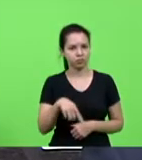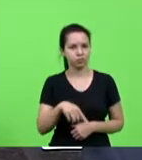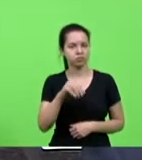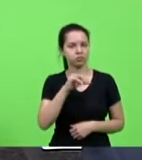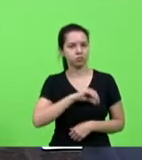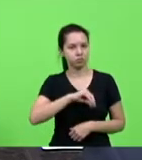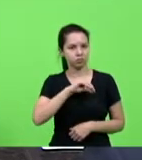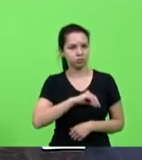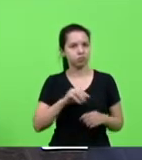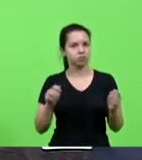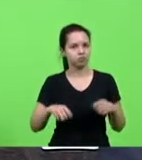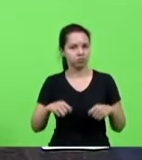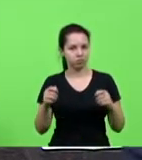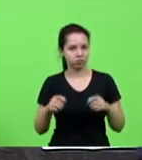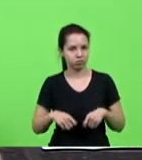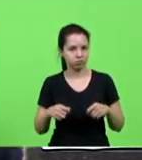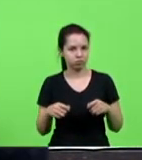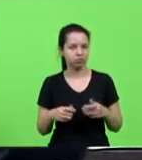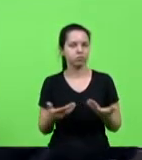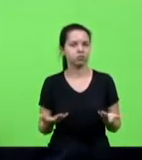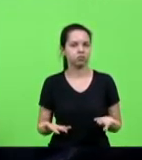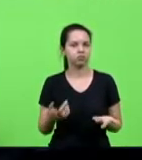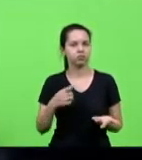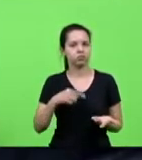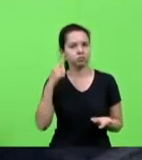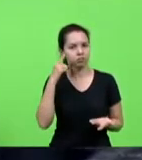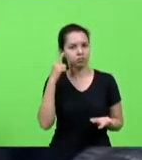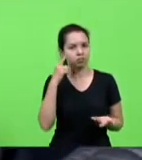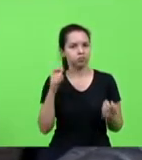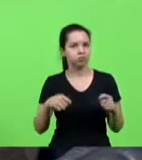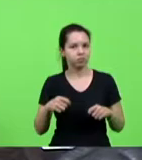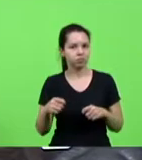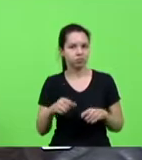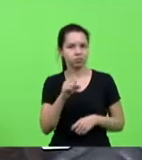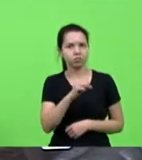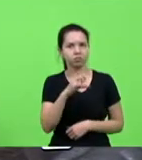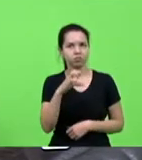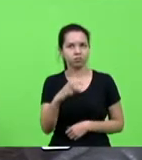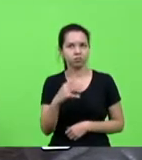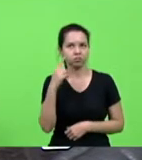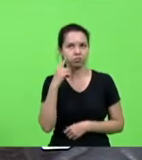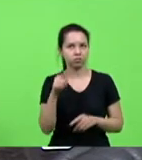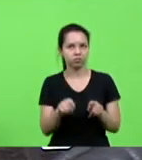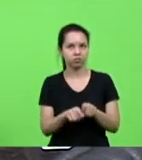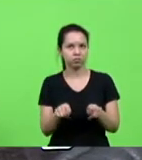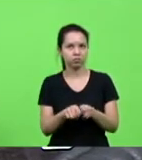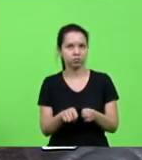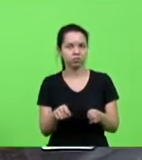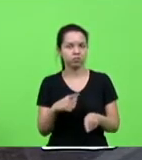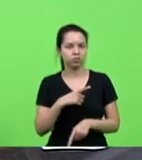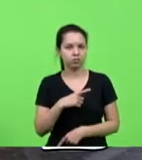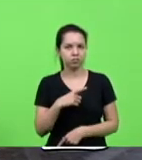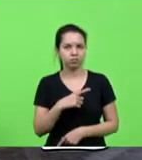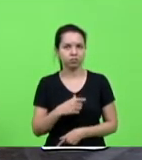de oportunidades, e tão logo Santa Catarina tem também